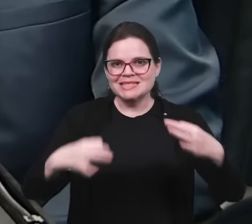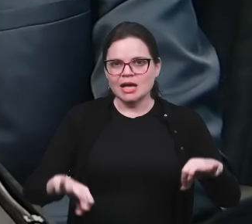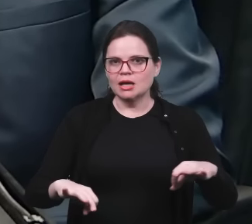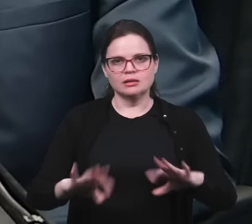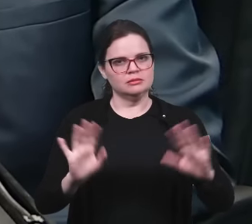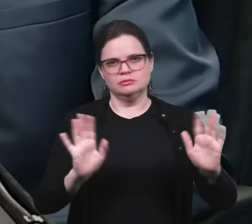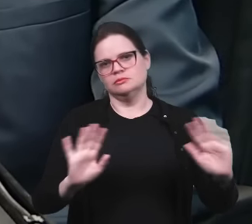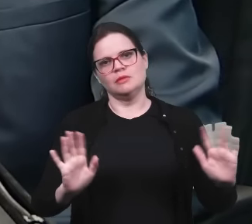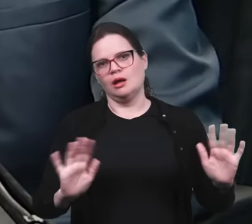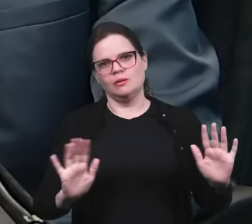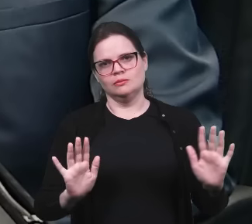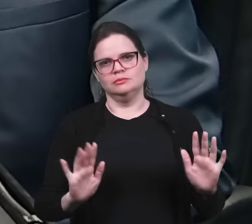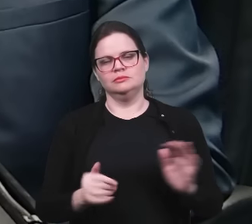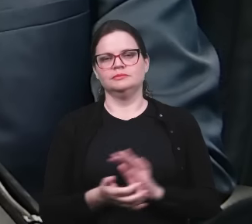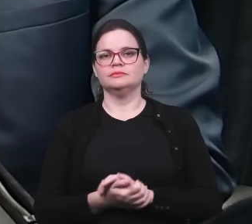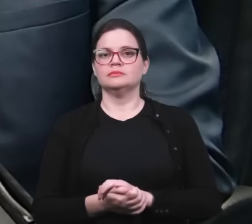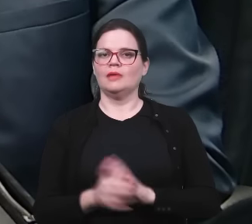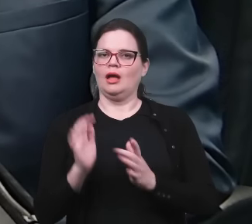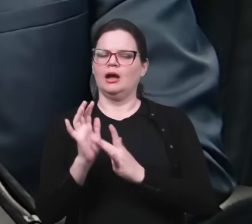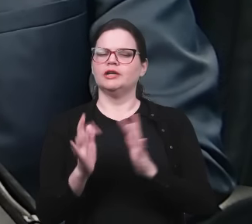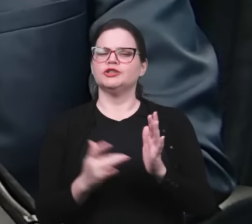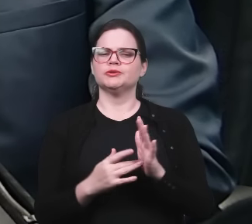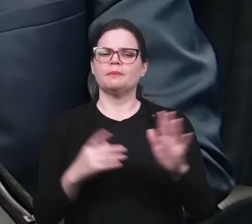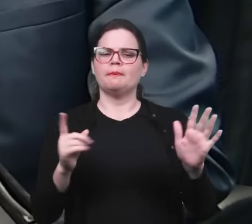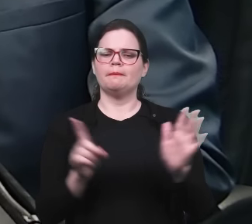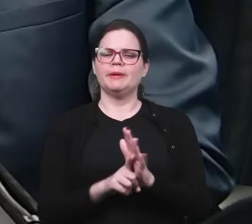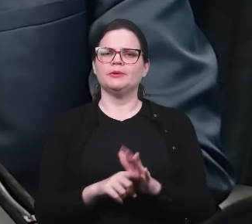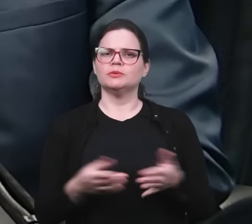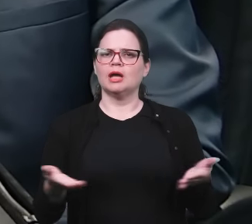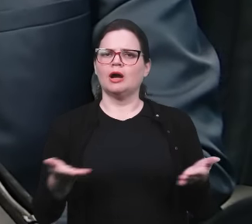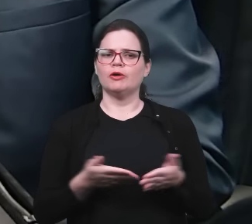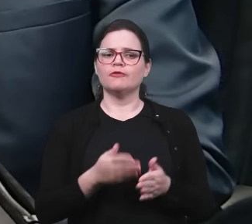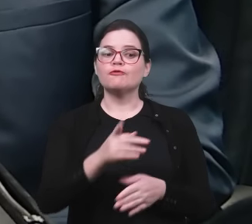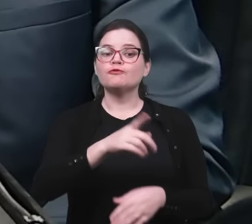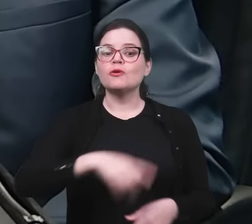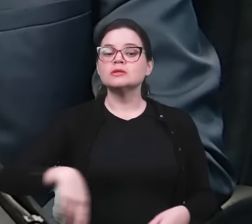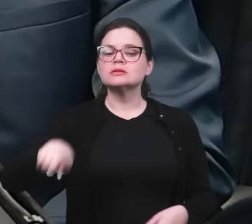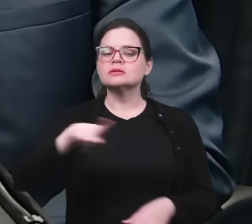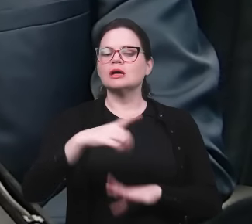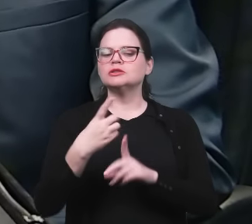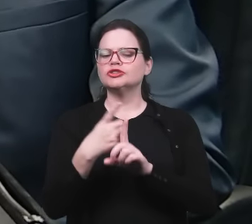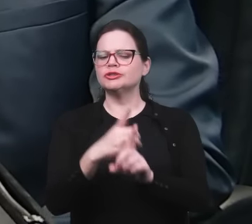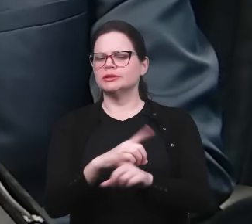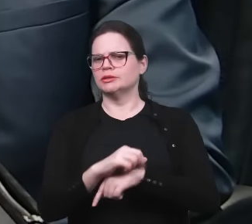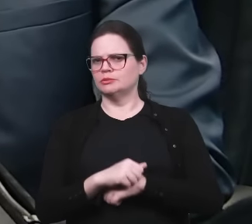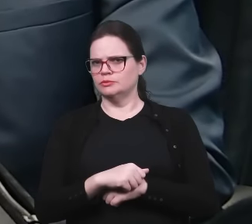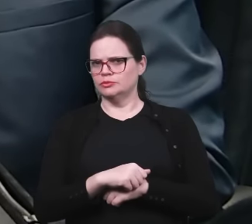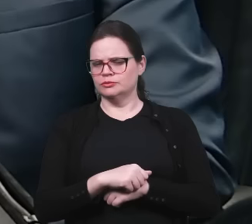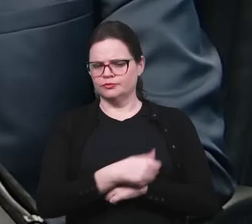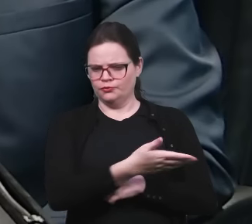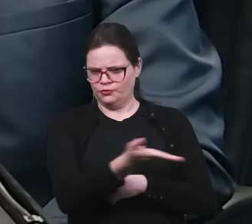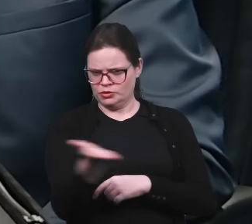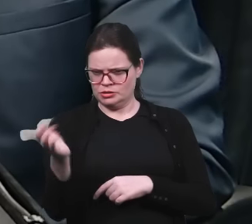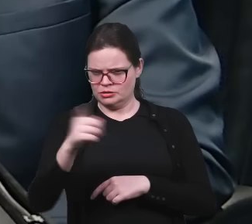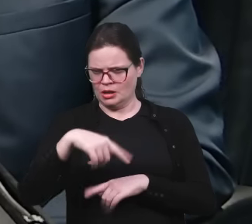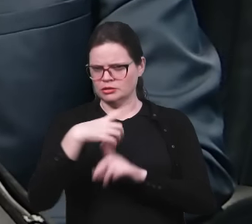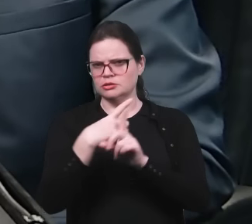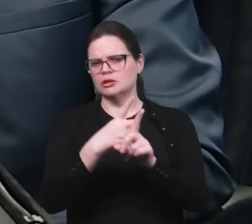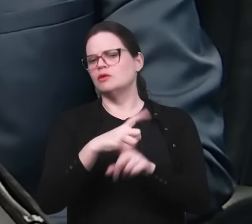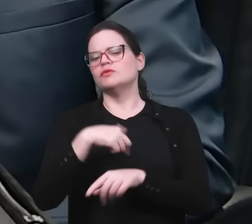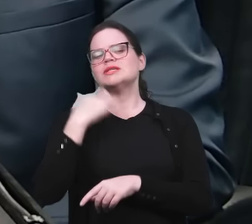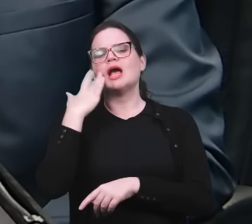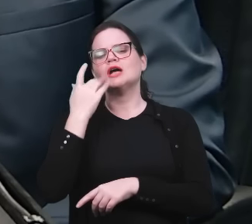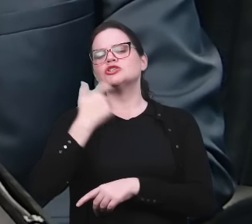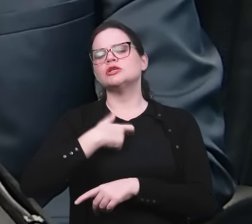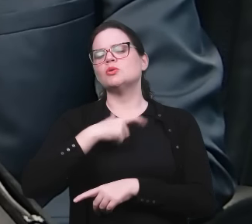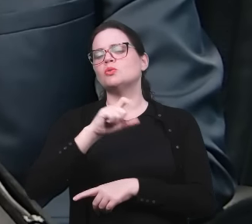certas. E aí Jesus faz uma pergunta específica. E a pergunta é: e vós, quem dizeis